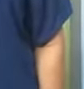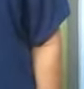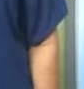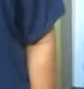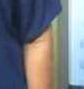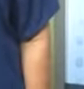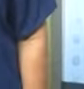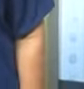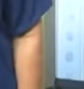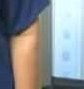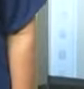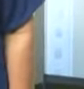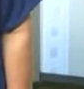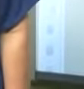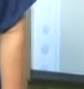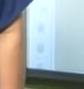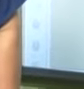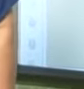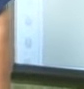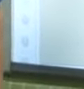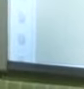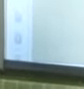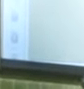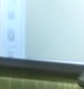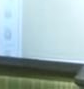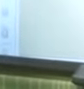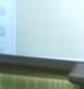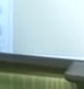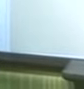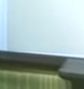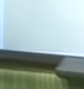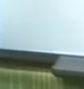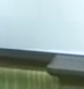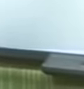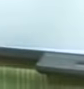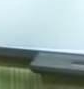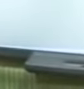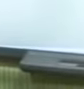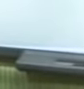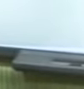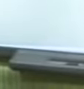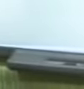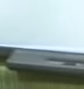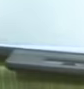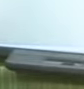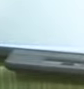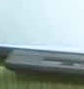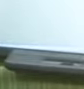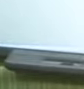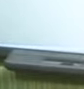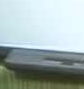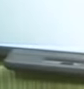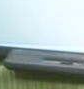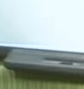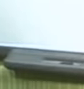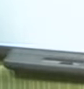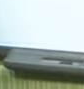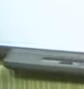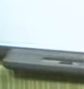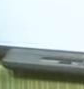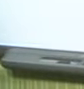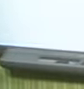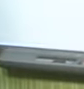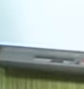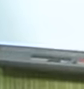Boa noite, pessoal. Hoje nós teremos nossa quarta aula de estrutura de dados e nós vamos fazer uma revisão de todos os